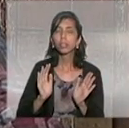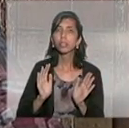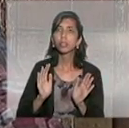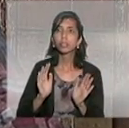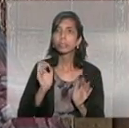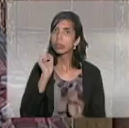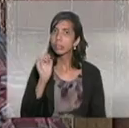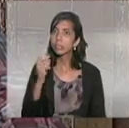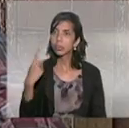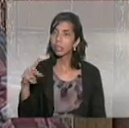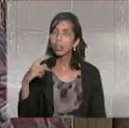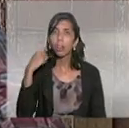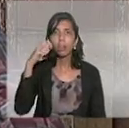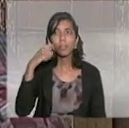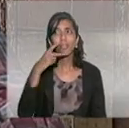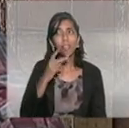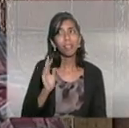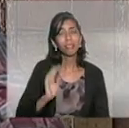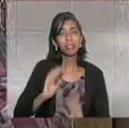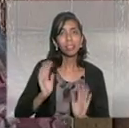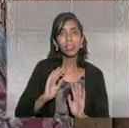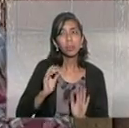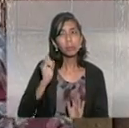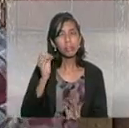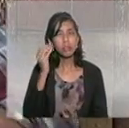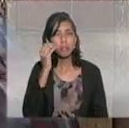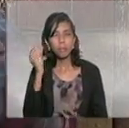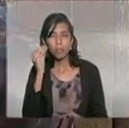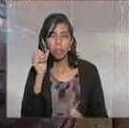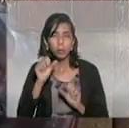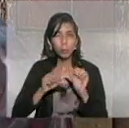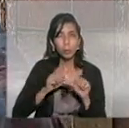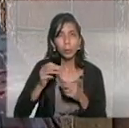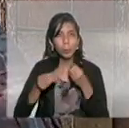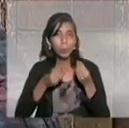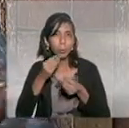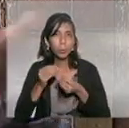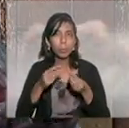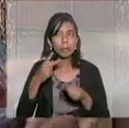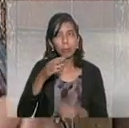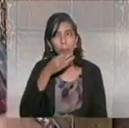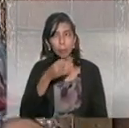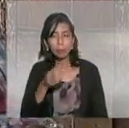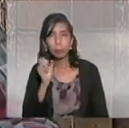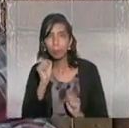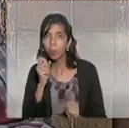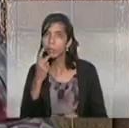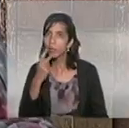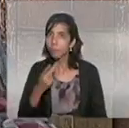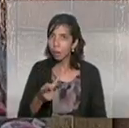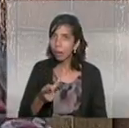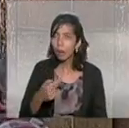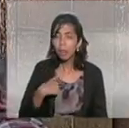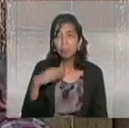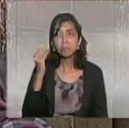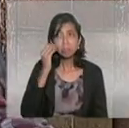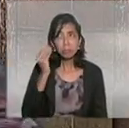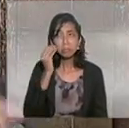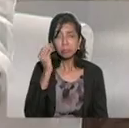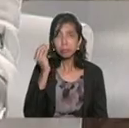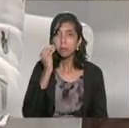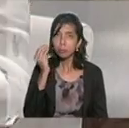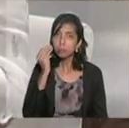nada implica se de repente um ator fala assim, não, mas se você virar a árvore dessa maneira, o efeito pode ficar melhor. Você acha que eu podia fazer...